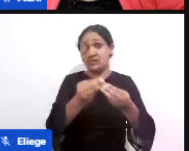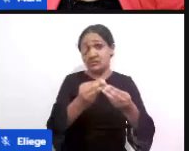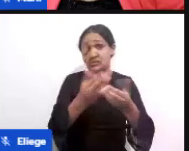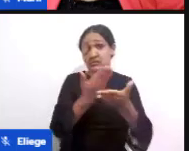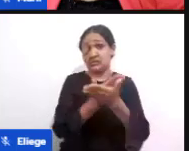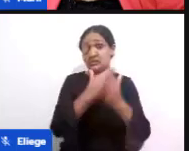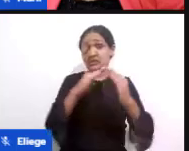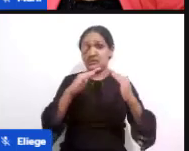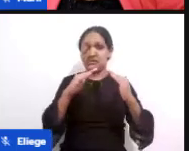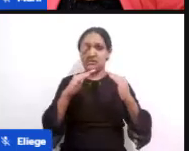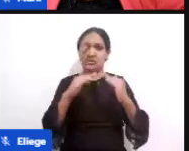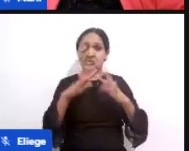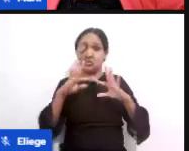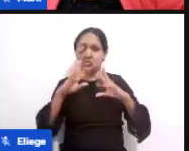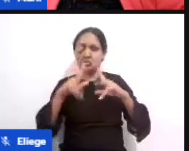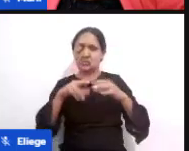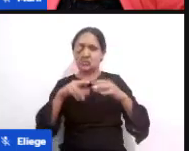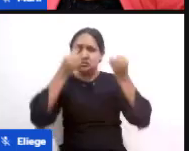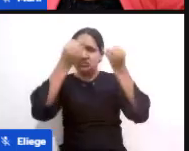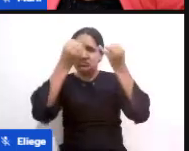já explicadinho.